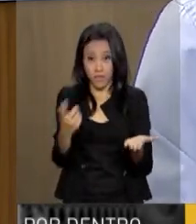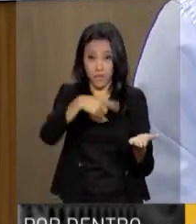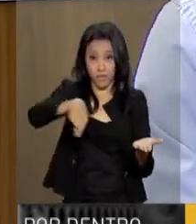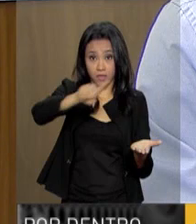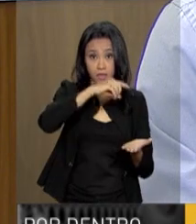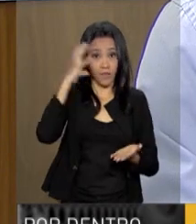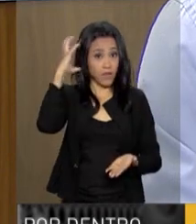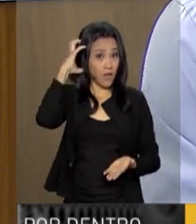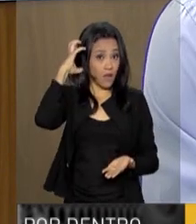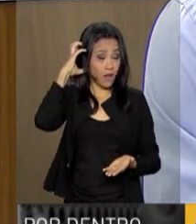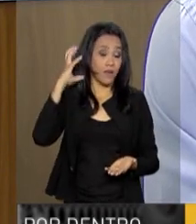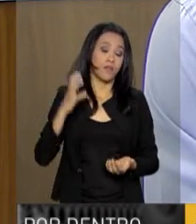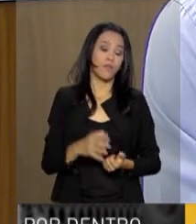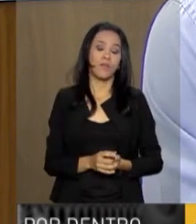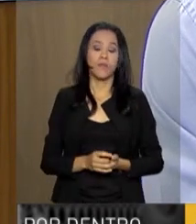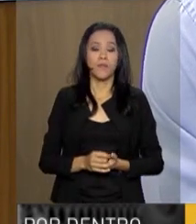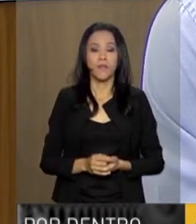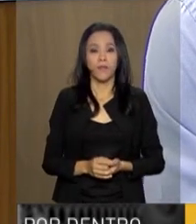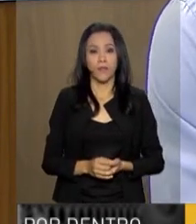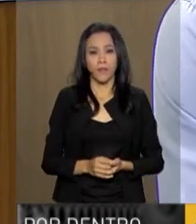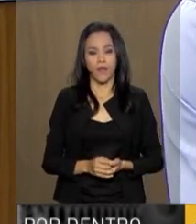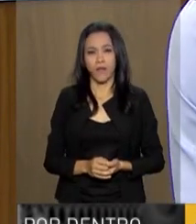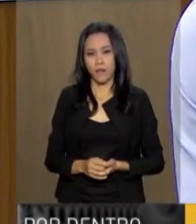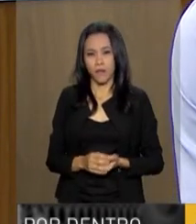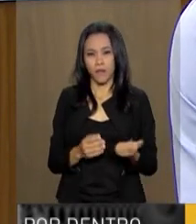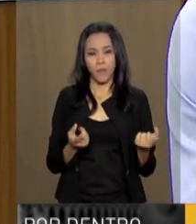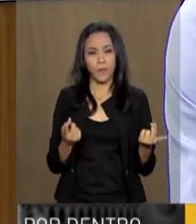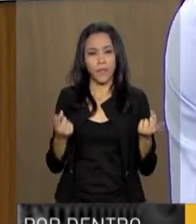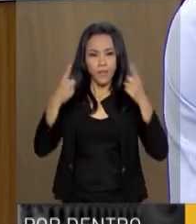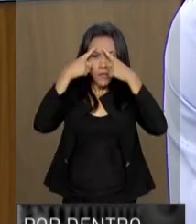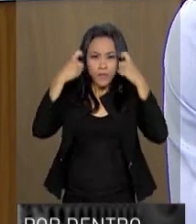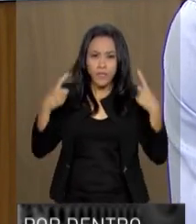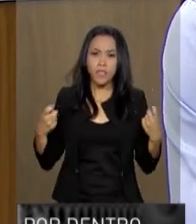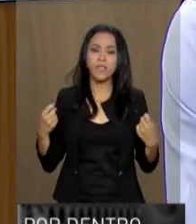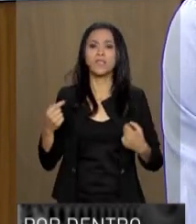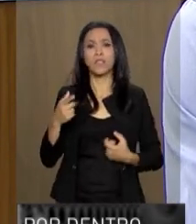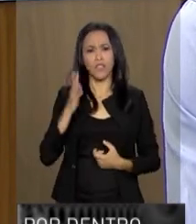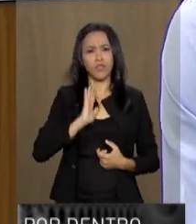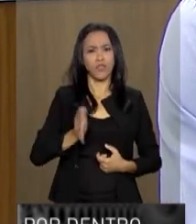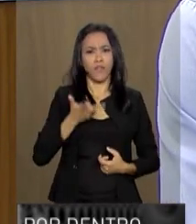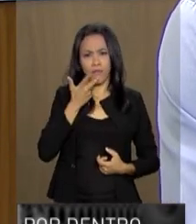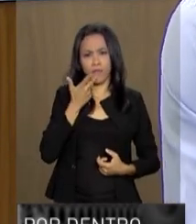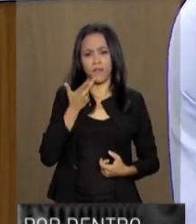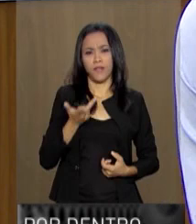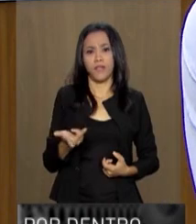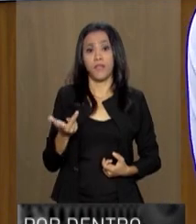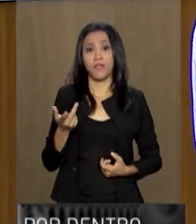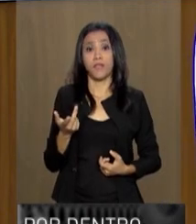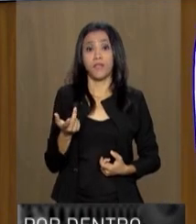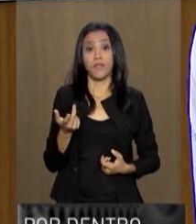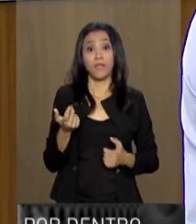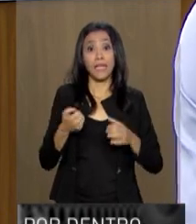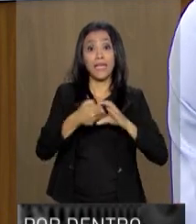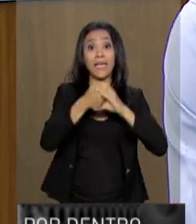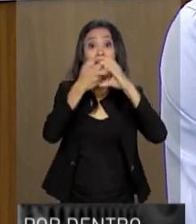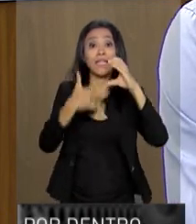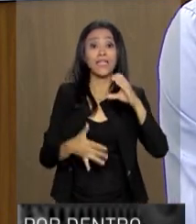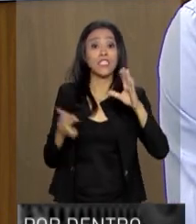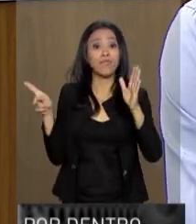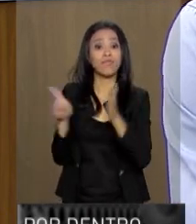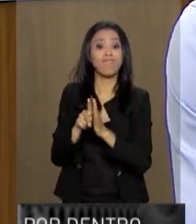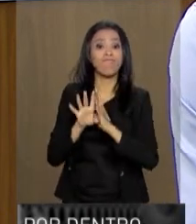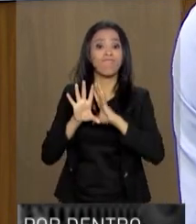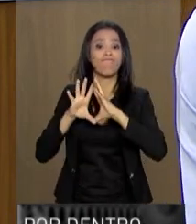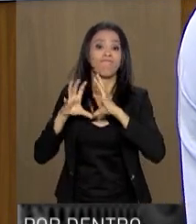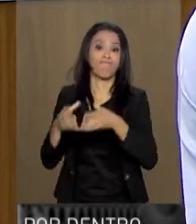rádio verdes mares é é com a violência que tem como eu disse as suas características é